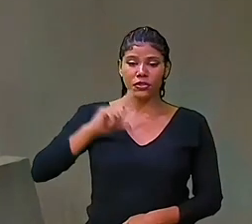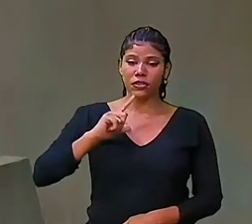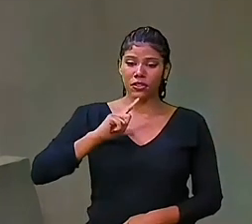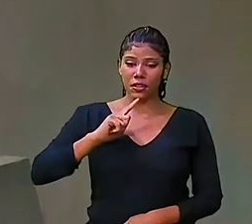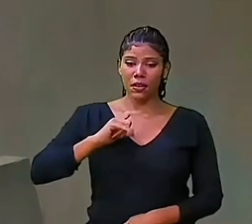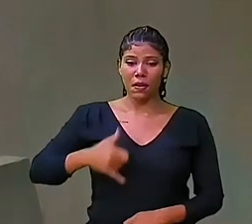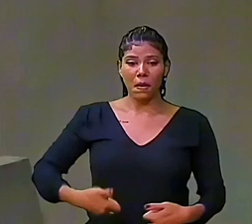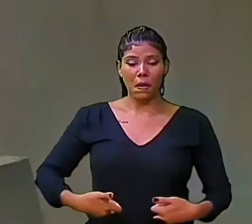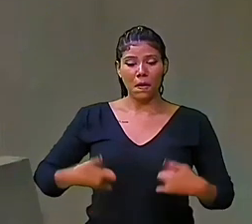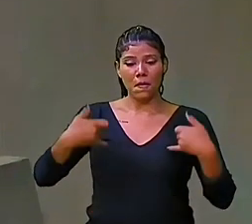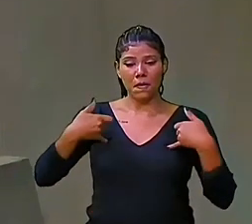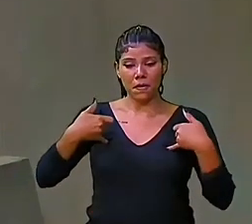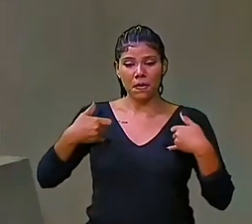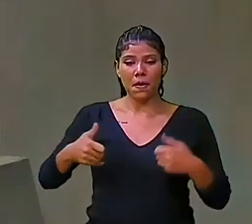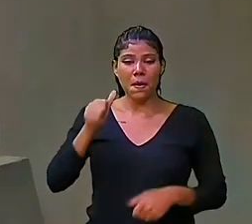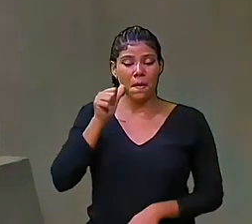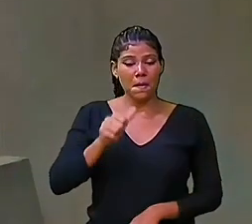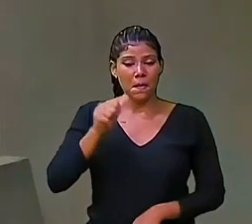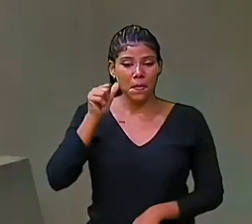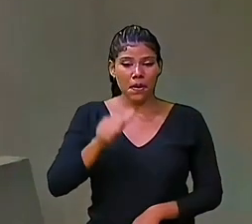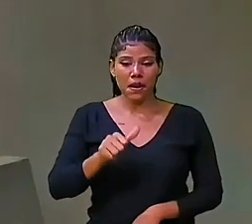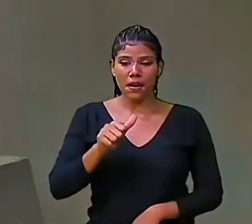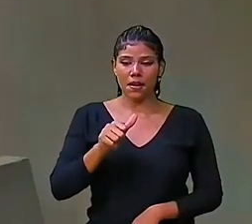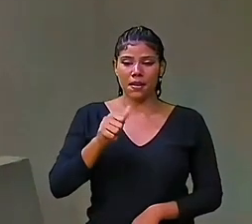Aquela filha que era a filha que